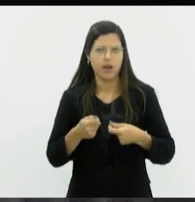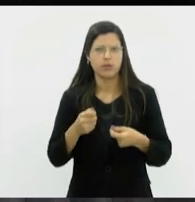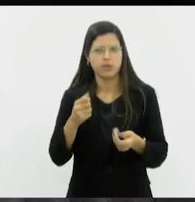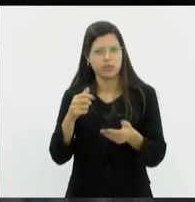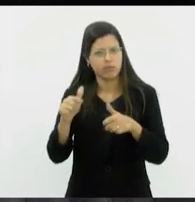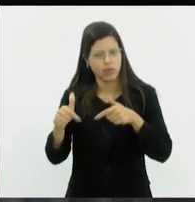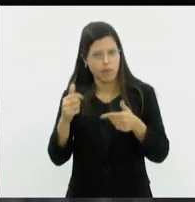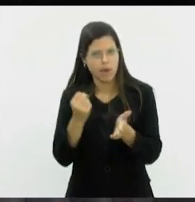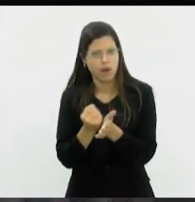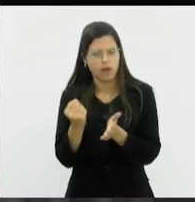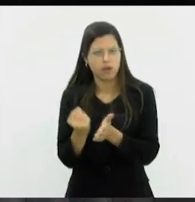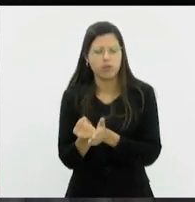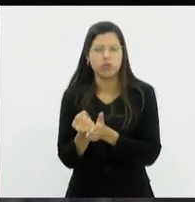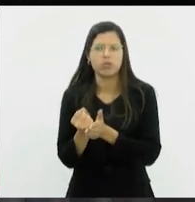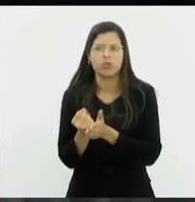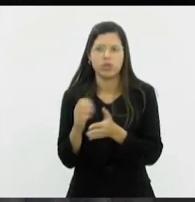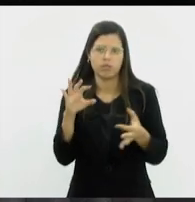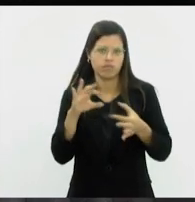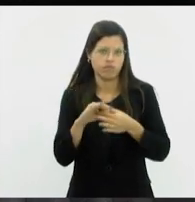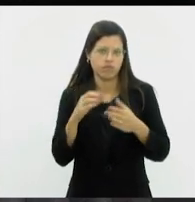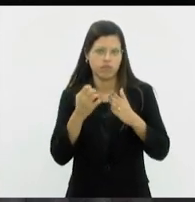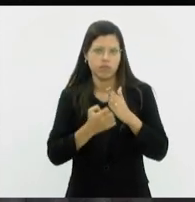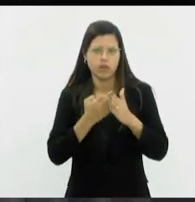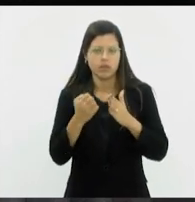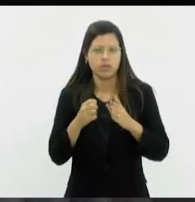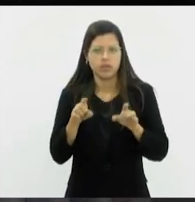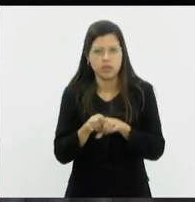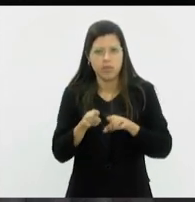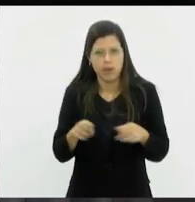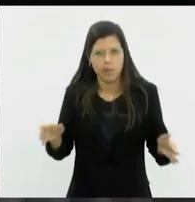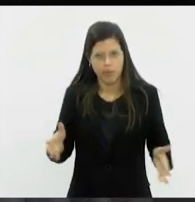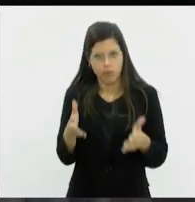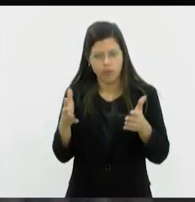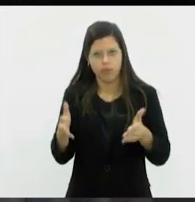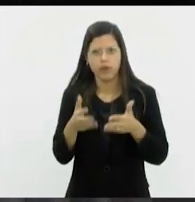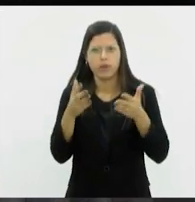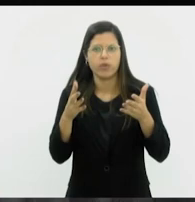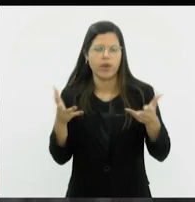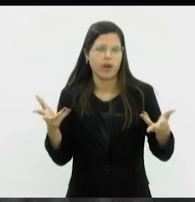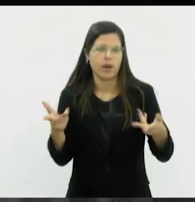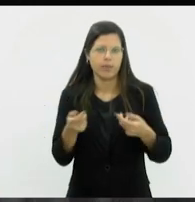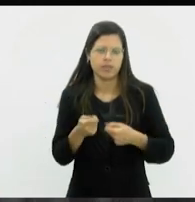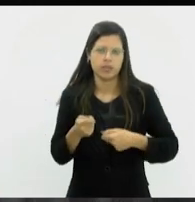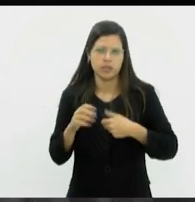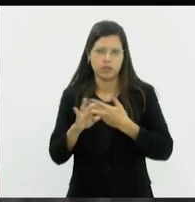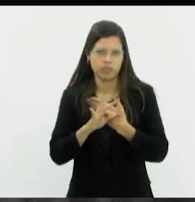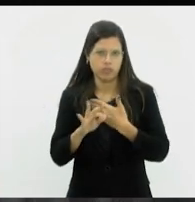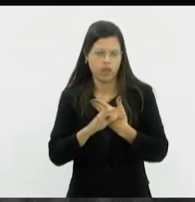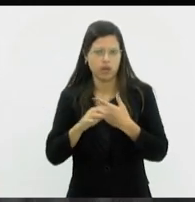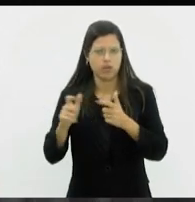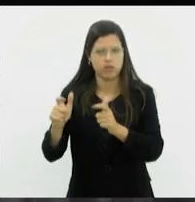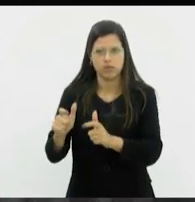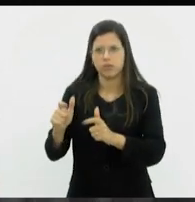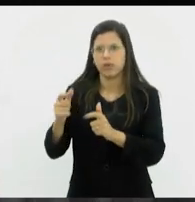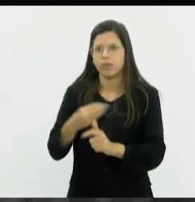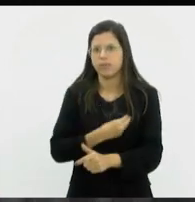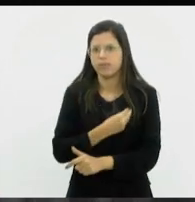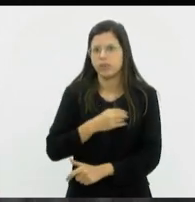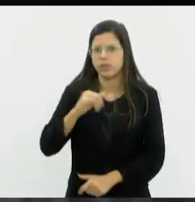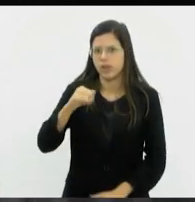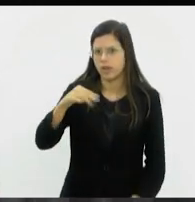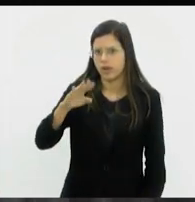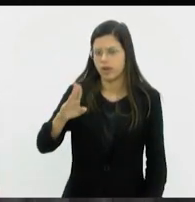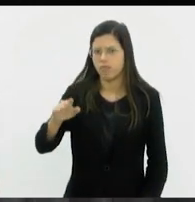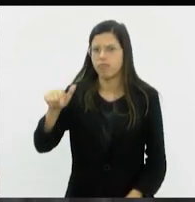empregos diretos e indiretos e promovendo a capacitação técnica local. A presença da ANB em São Francisco